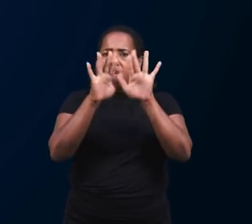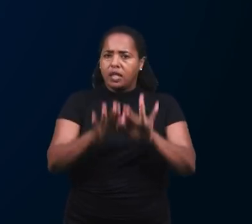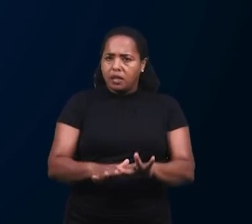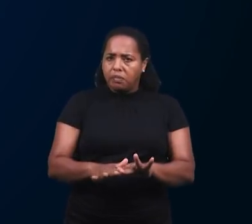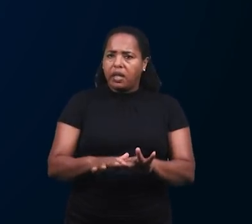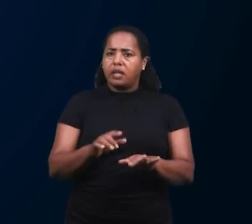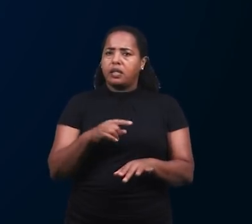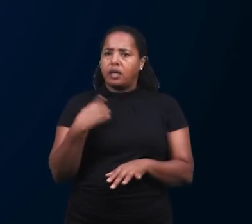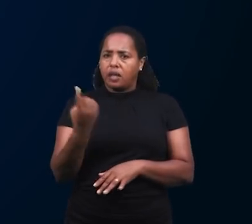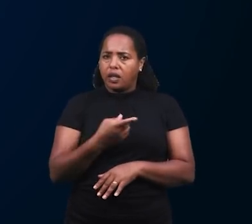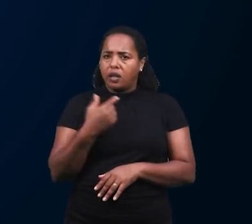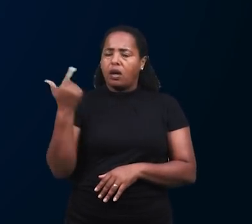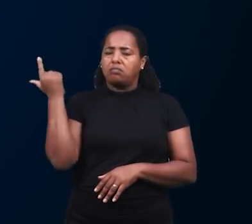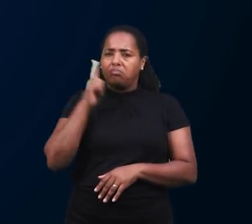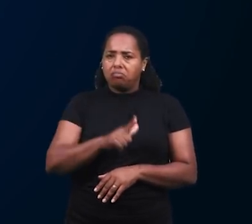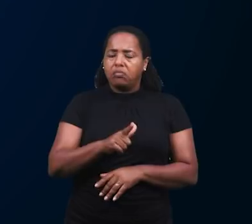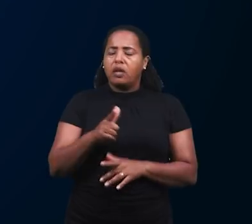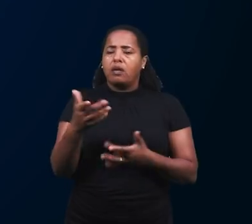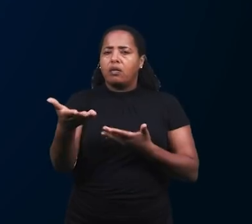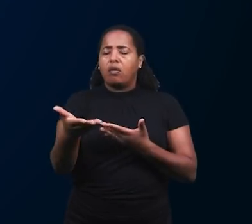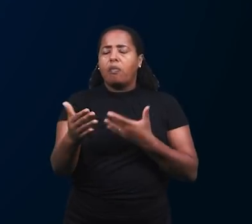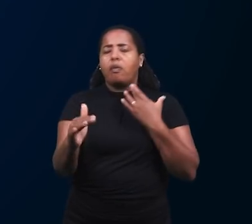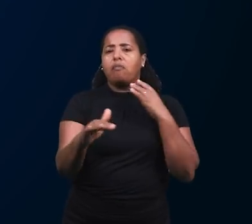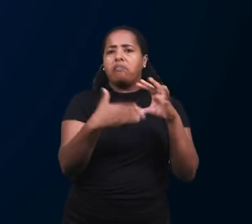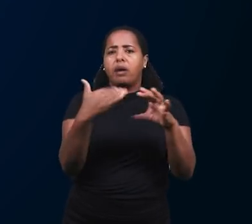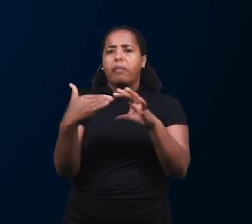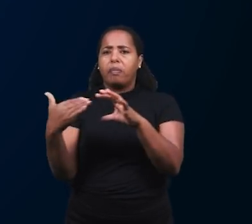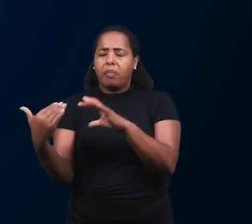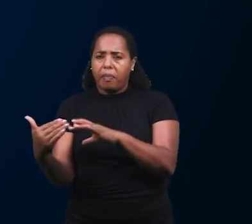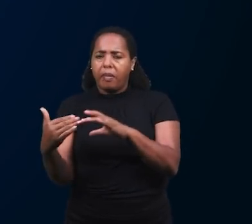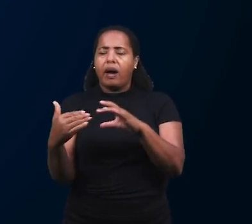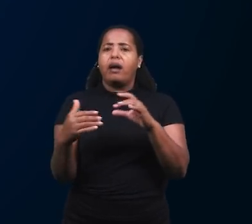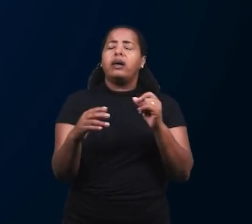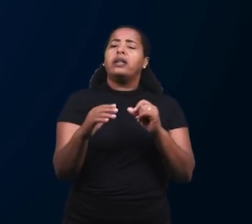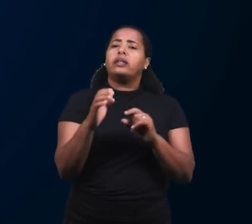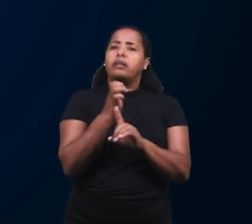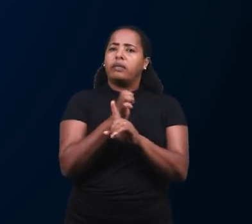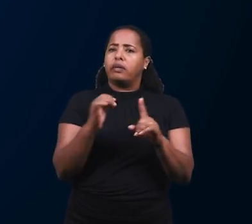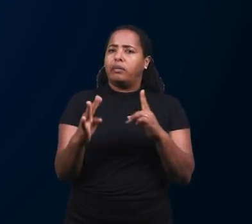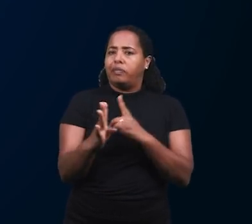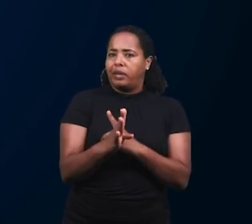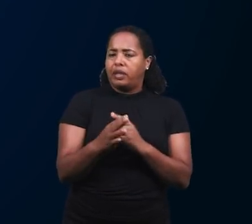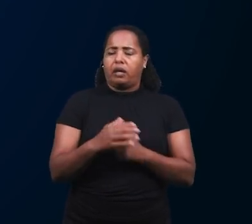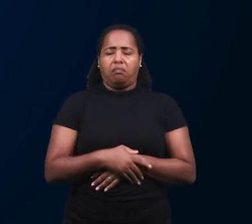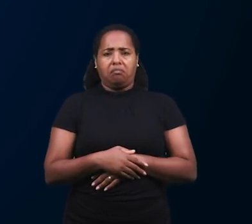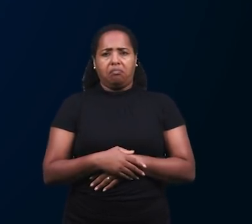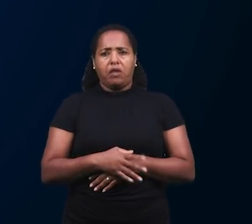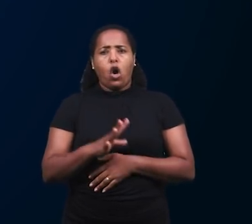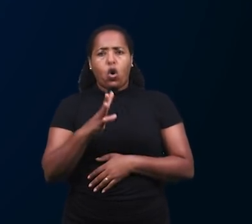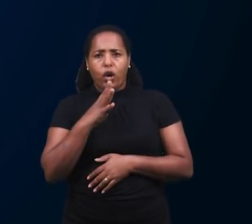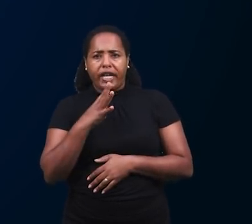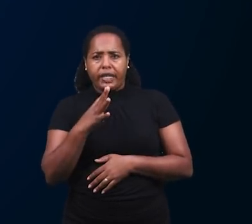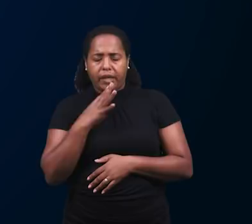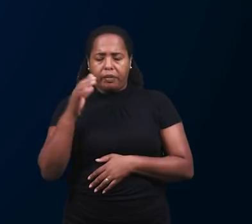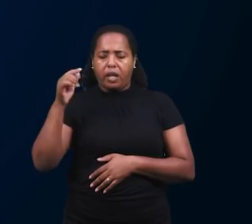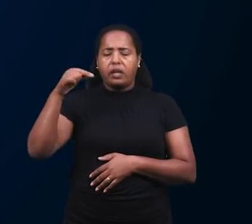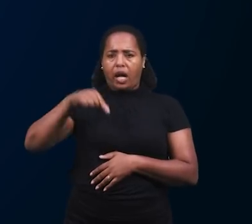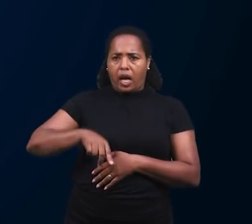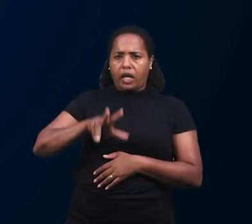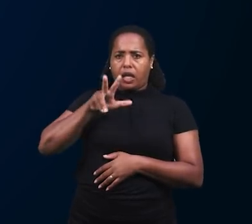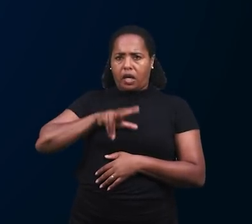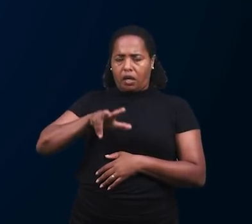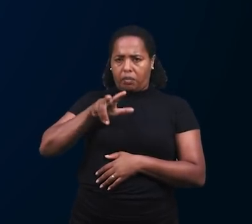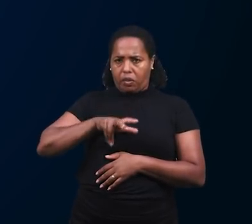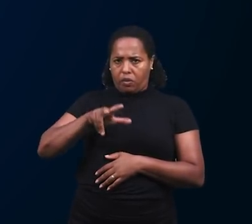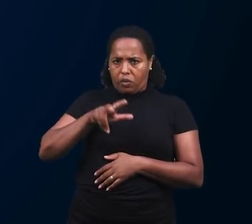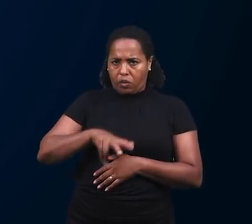irmãos os benefícios e os frutos que temos colhido com a participação dos irmãos nas escolas bíblicas dominicais. É